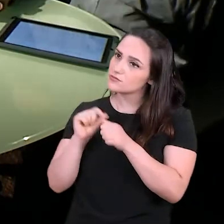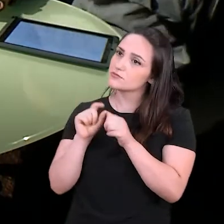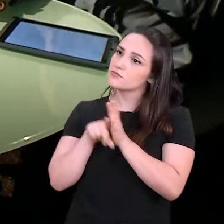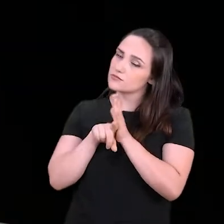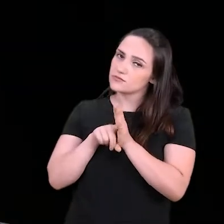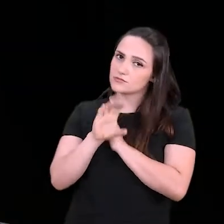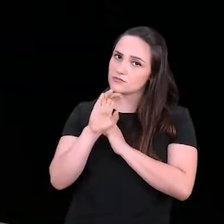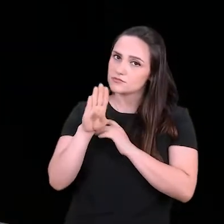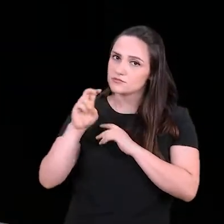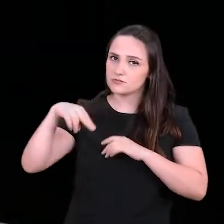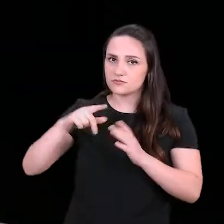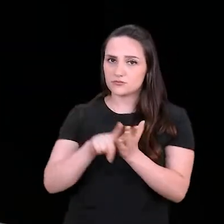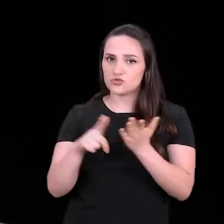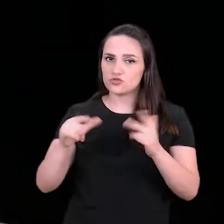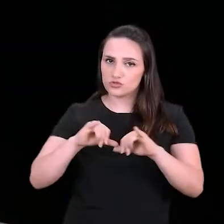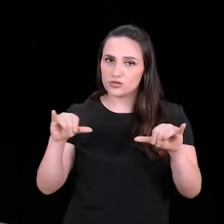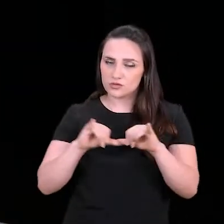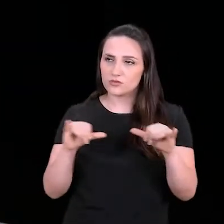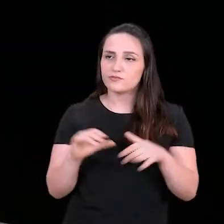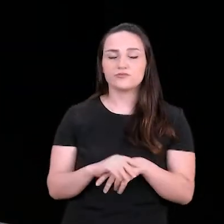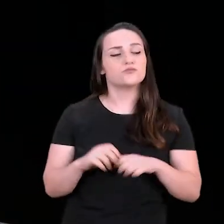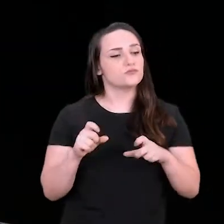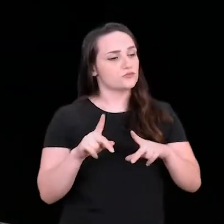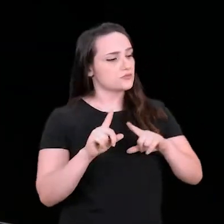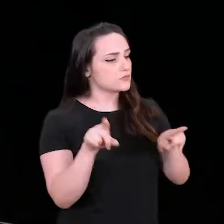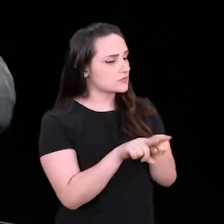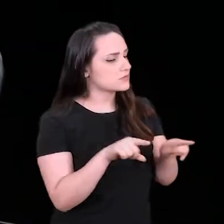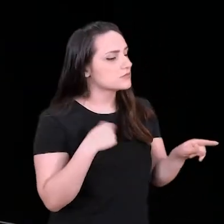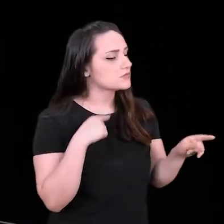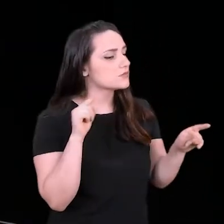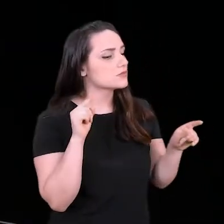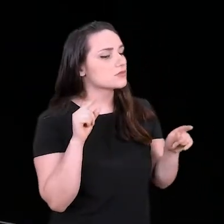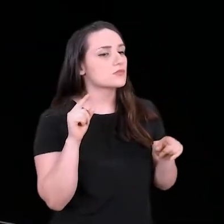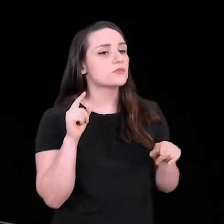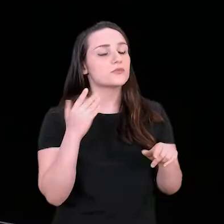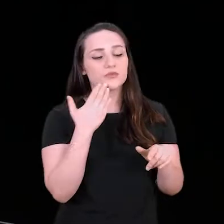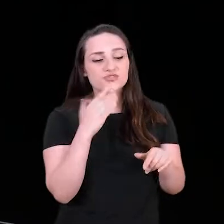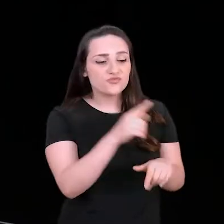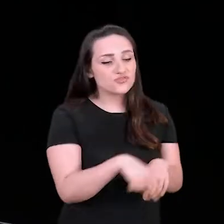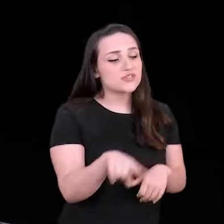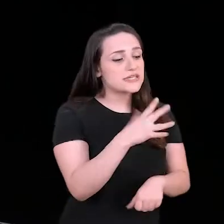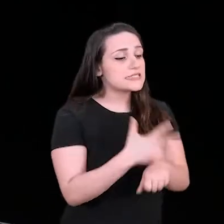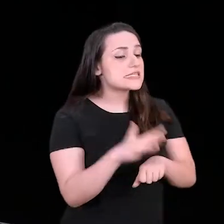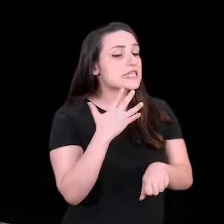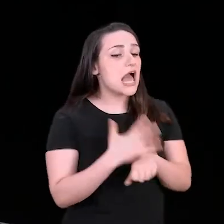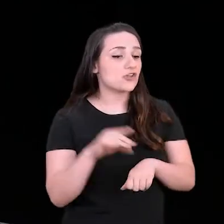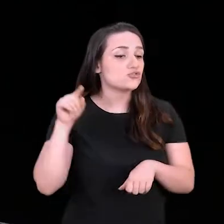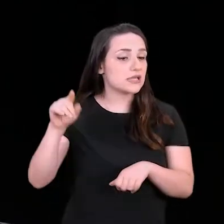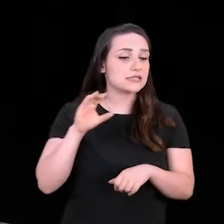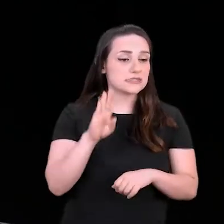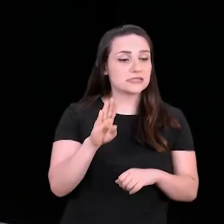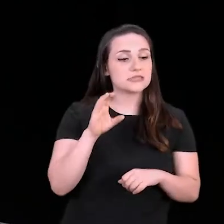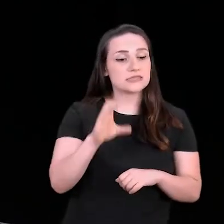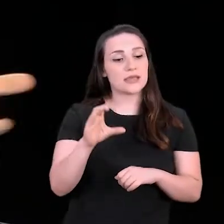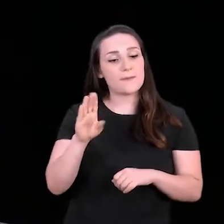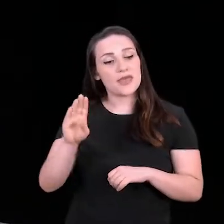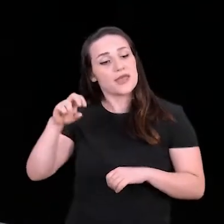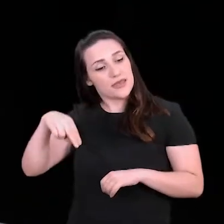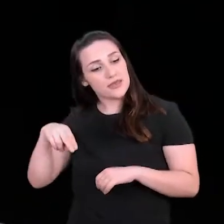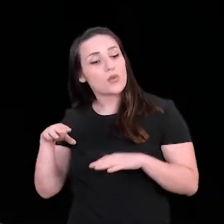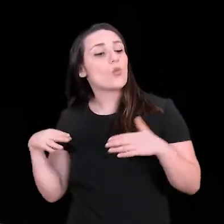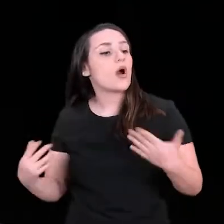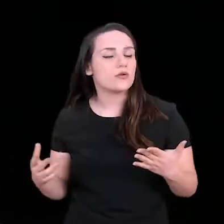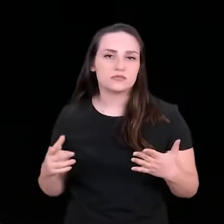determinadas situações, dei algum retorno também para alguns alunos meus que fazem parte lá, que são estagiários da CBN, sobre alguns